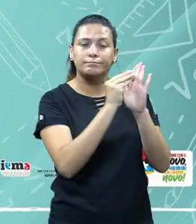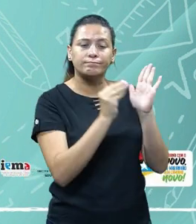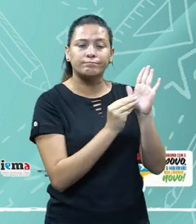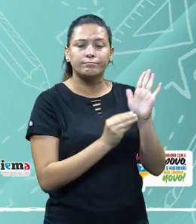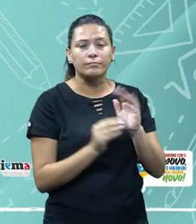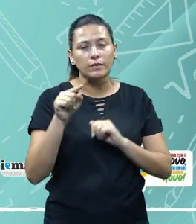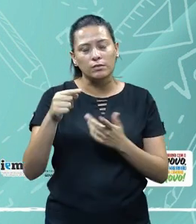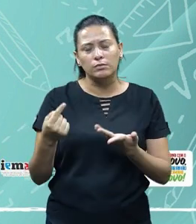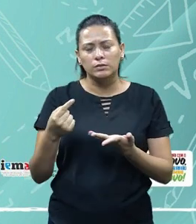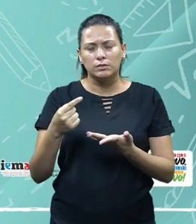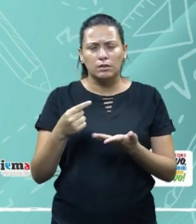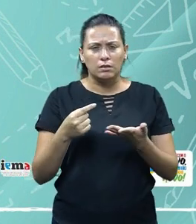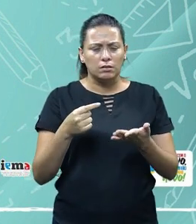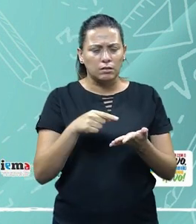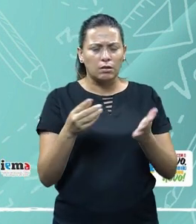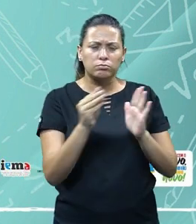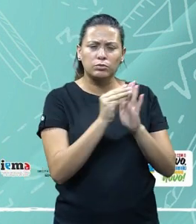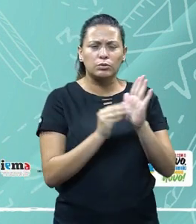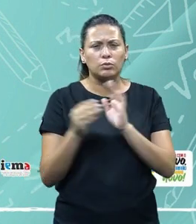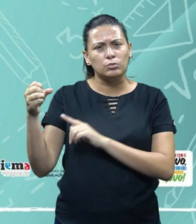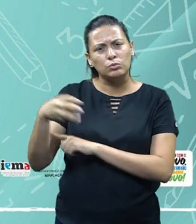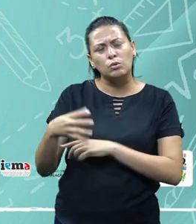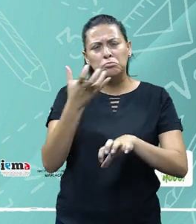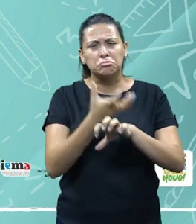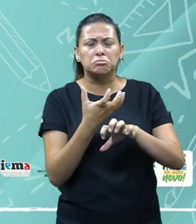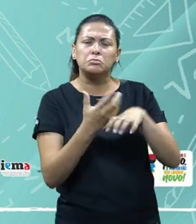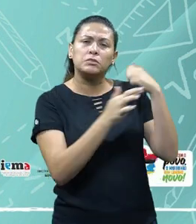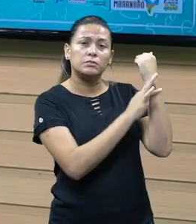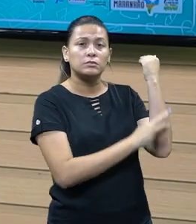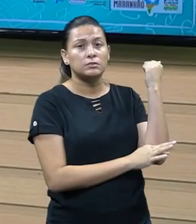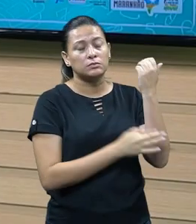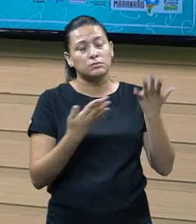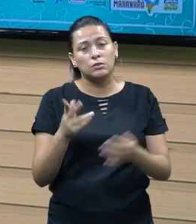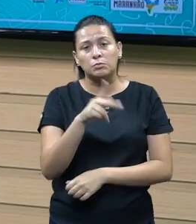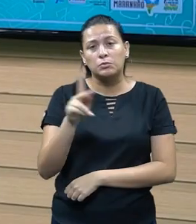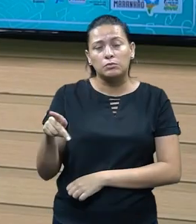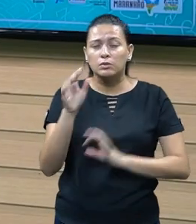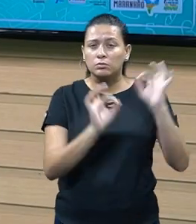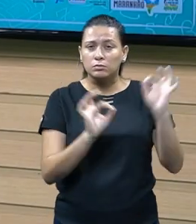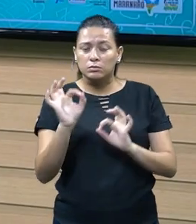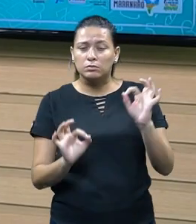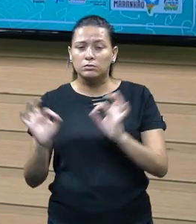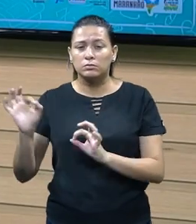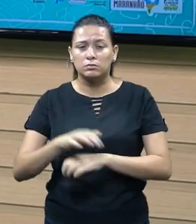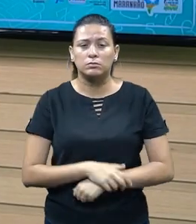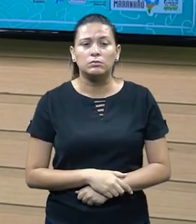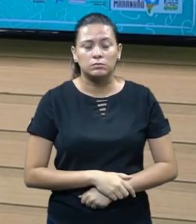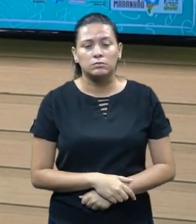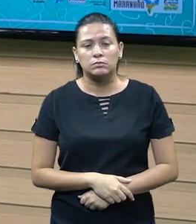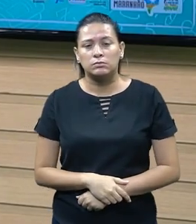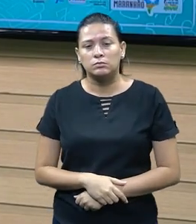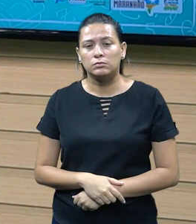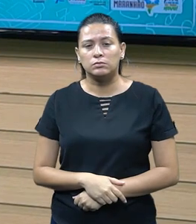começa a ver um assunto novo com a disciplina de física aí o professor fez uns apontamentos lá no quadro